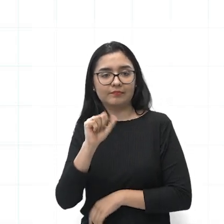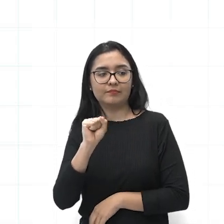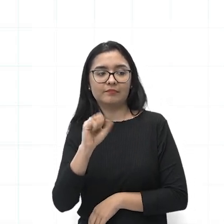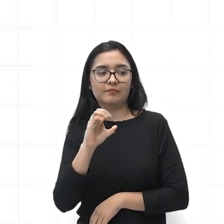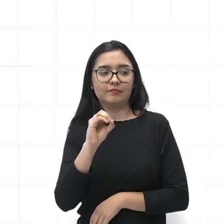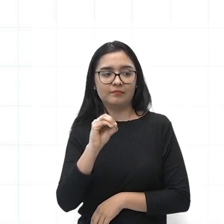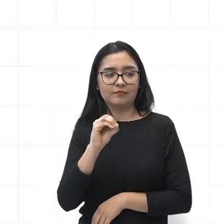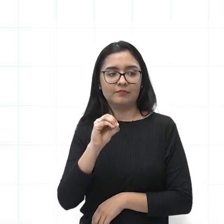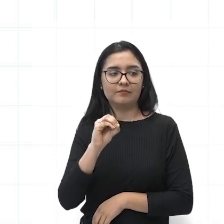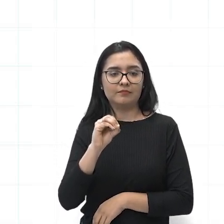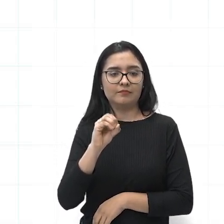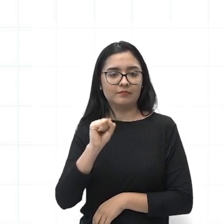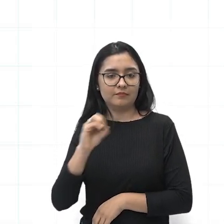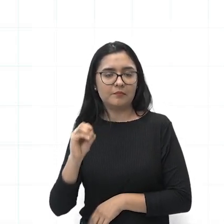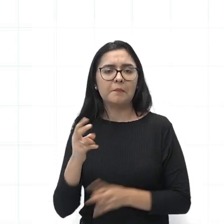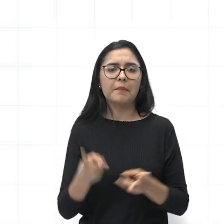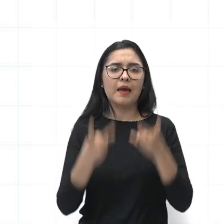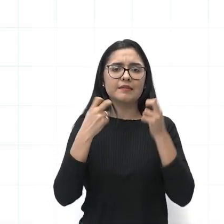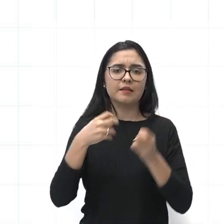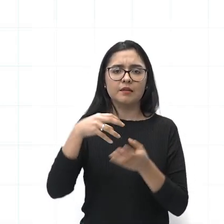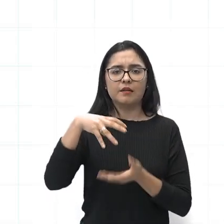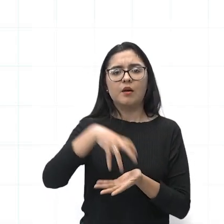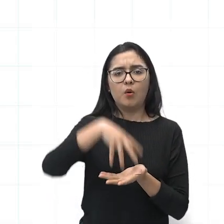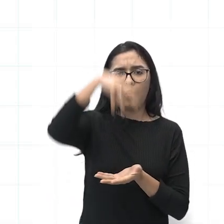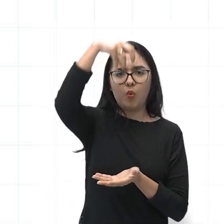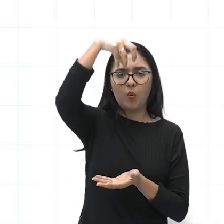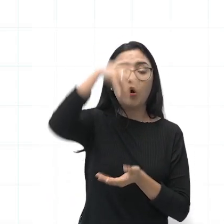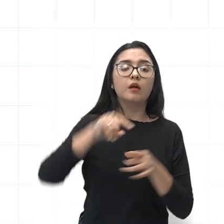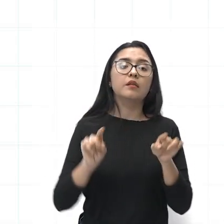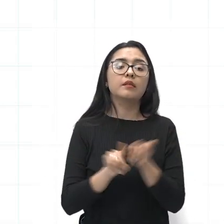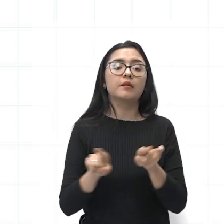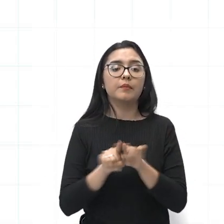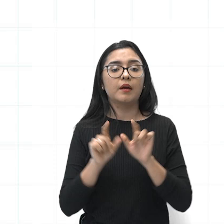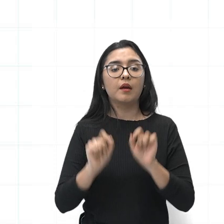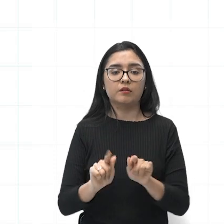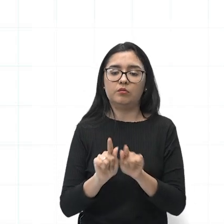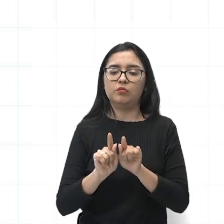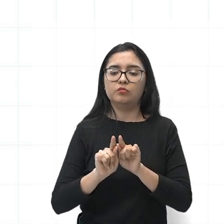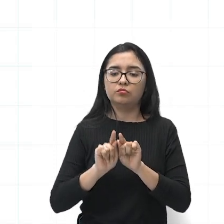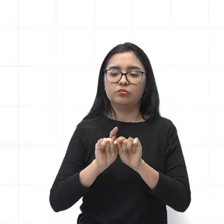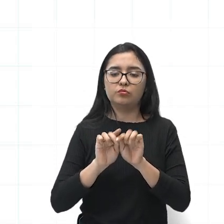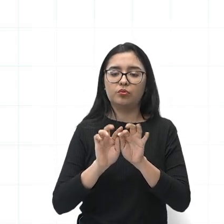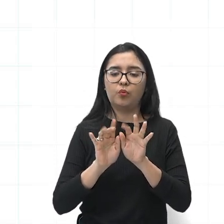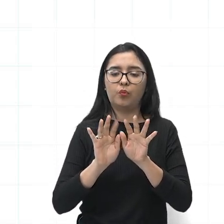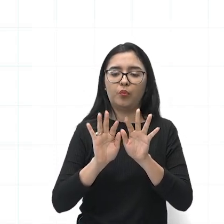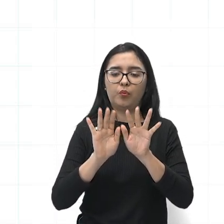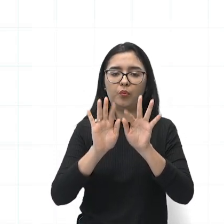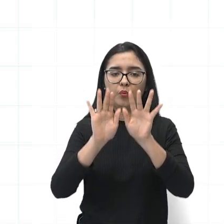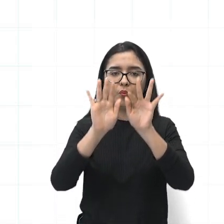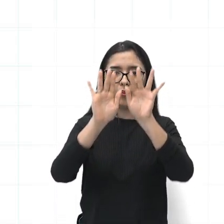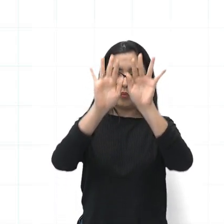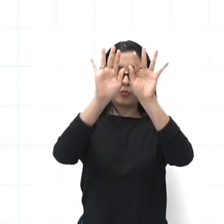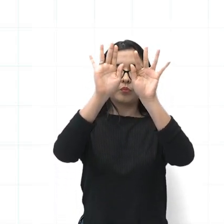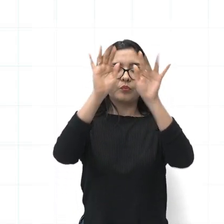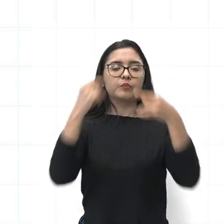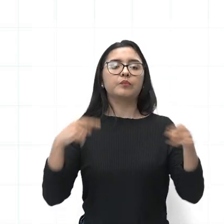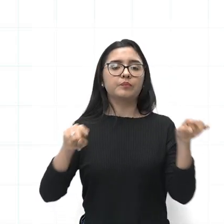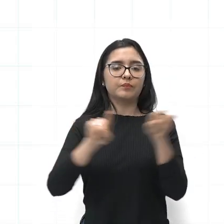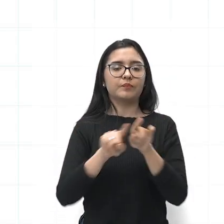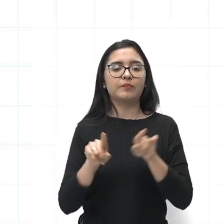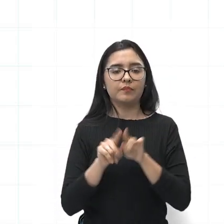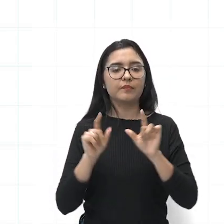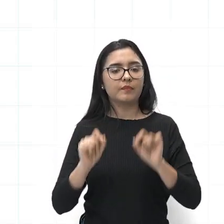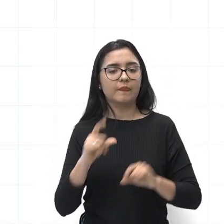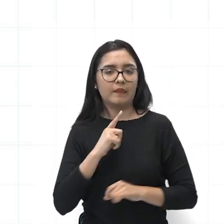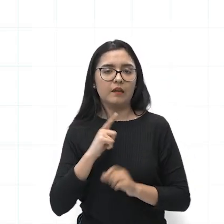aí um balão, certo? Nós temos gases aí que faz com que esse balão flutue. Então, nós temos também a